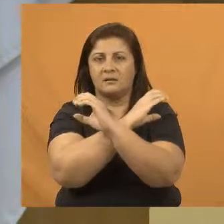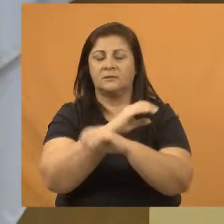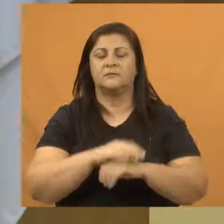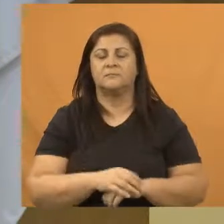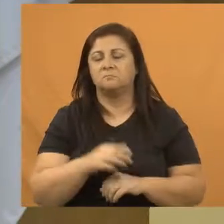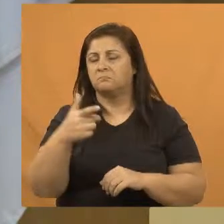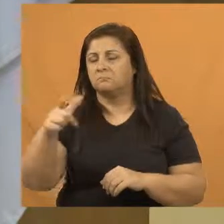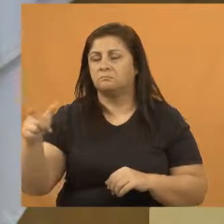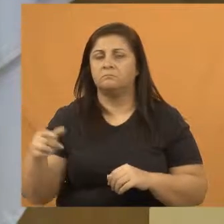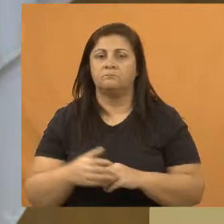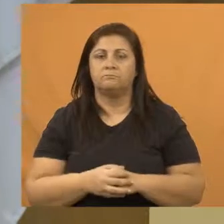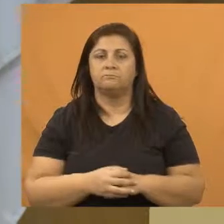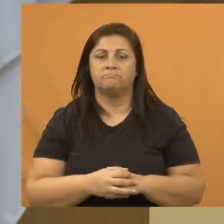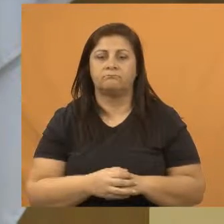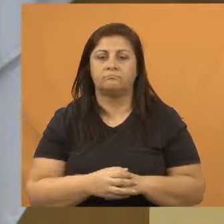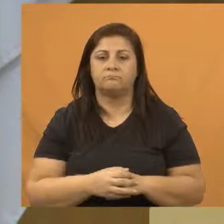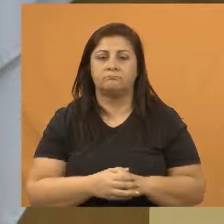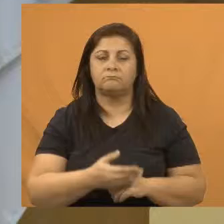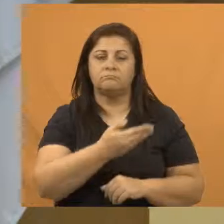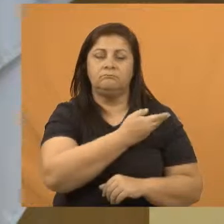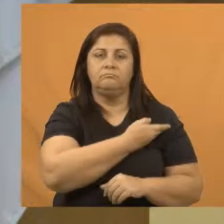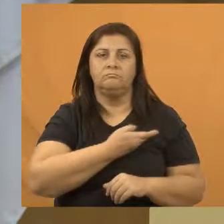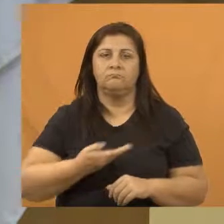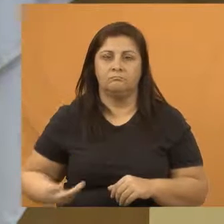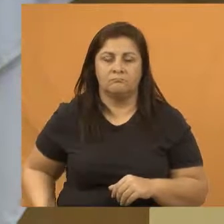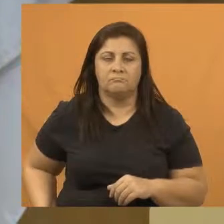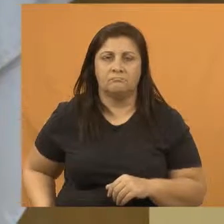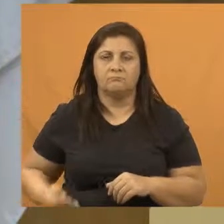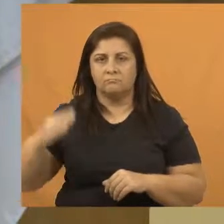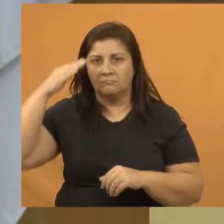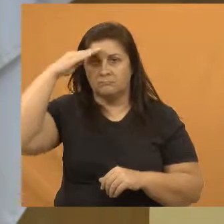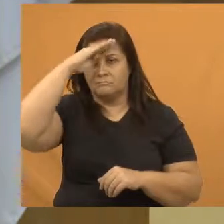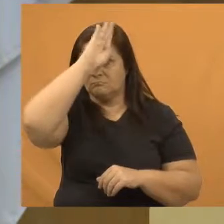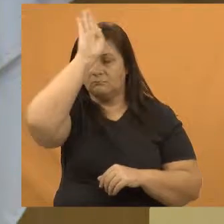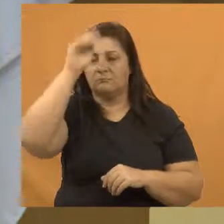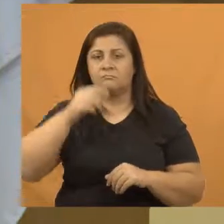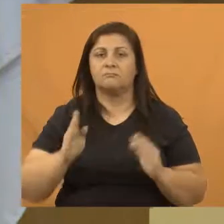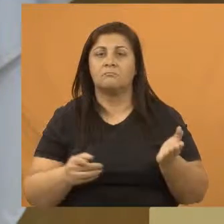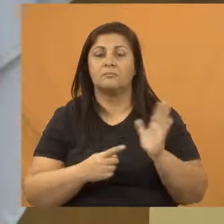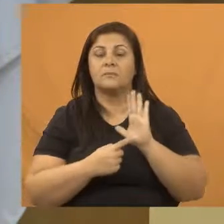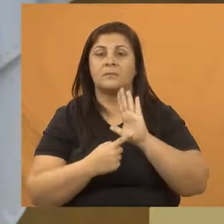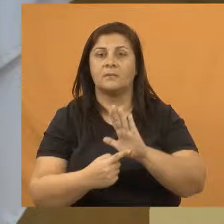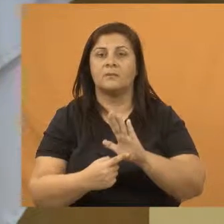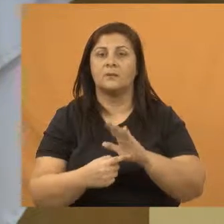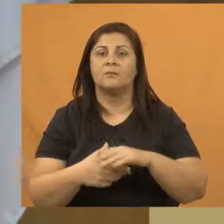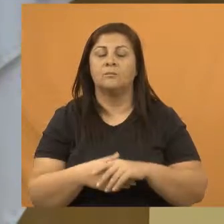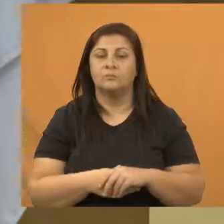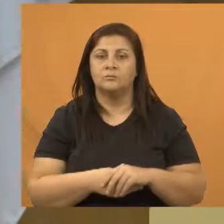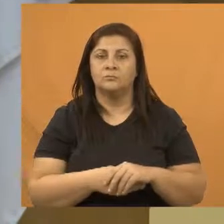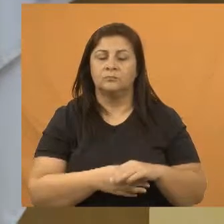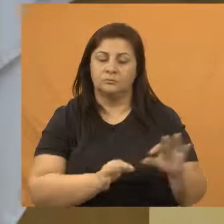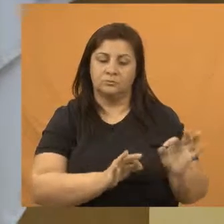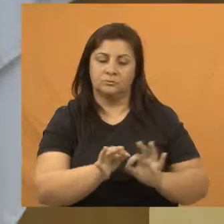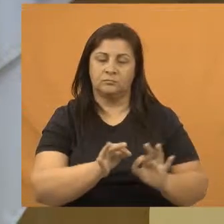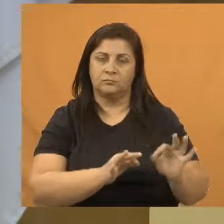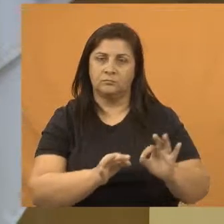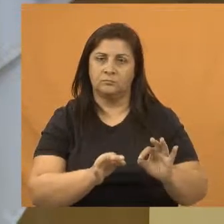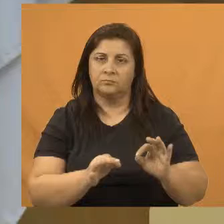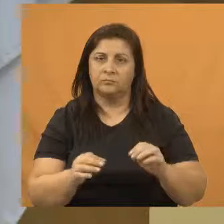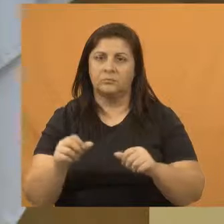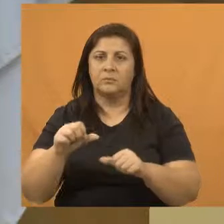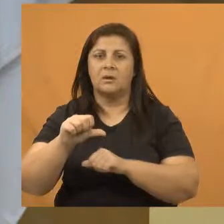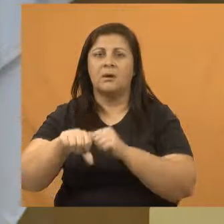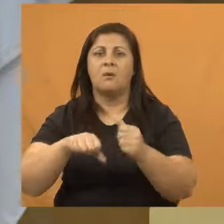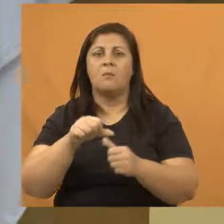O governo Bolsonaro, logo no início do ano, já apresentou a sua proposta da reforma da